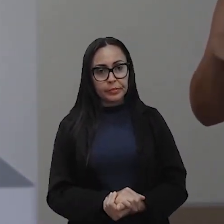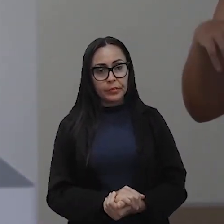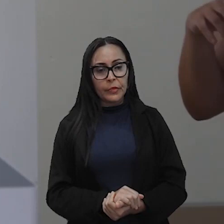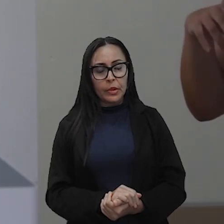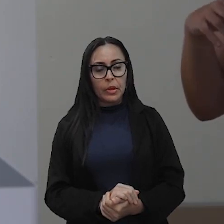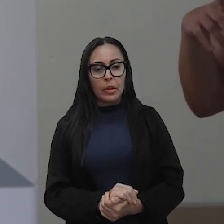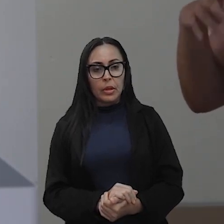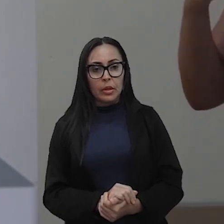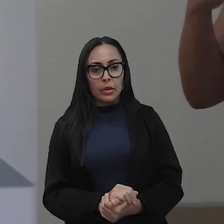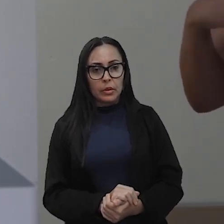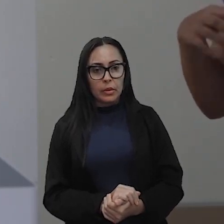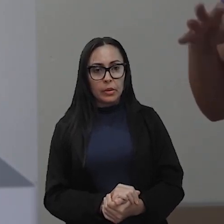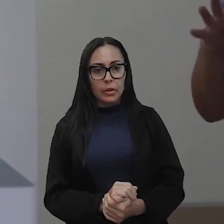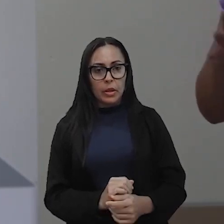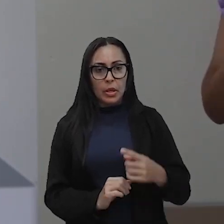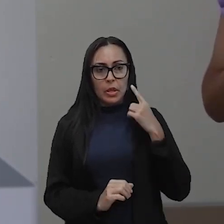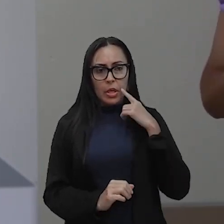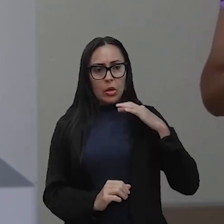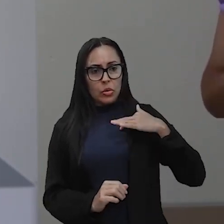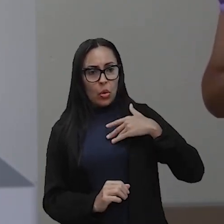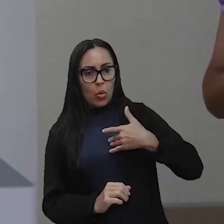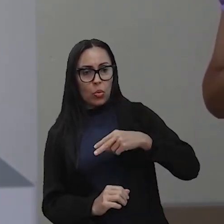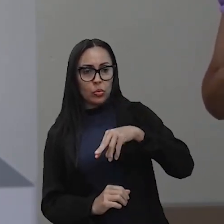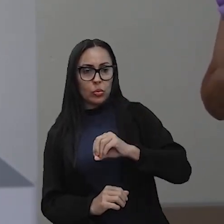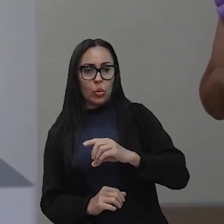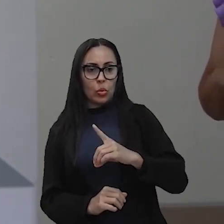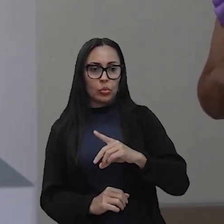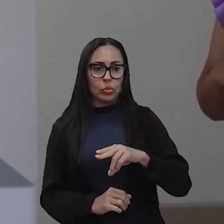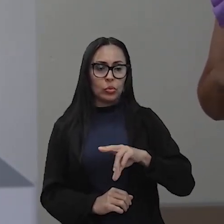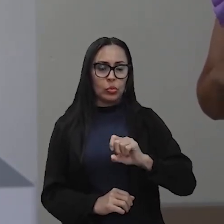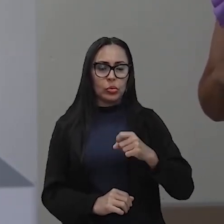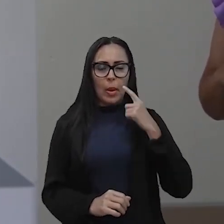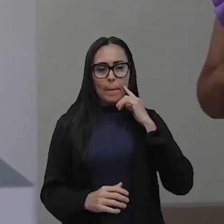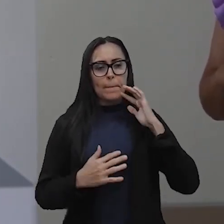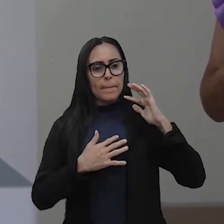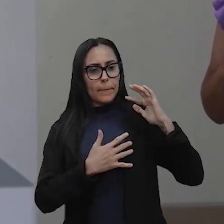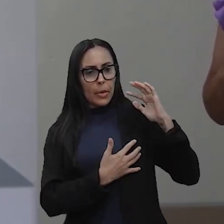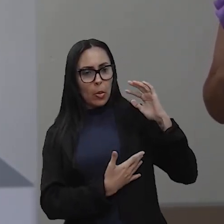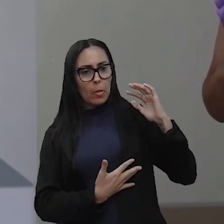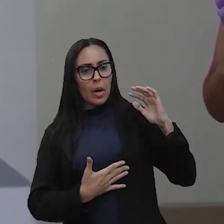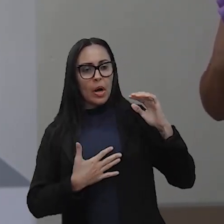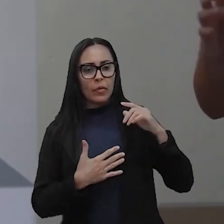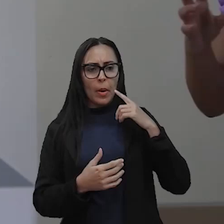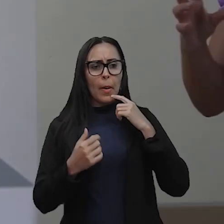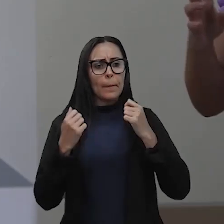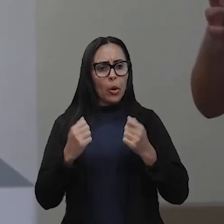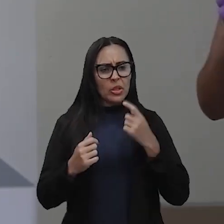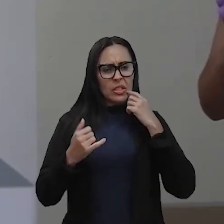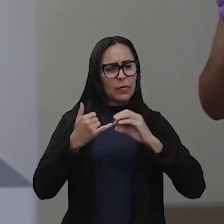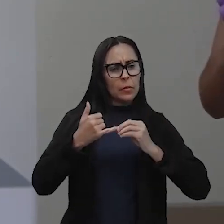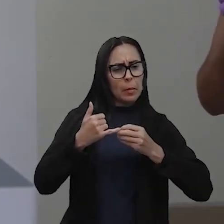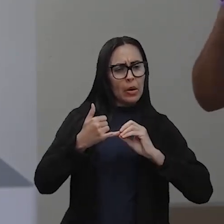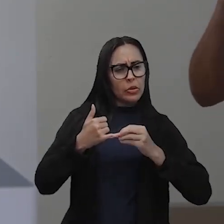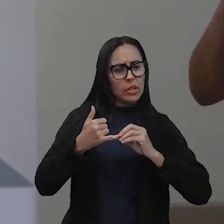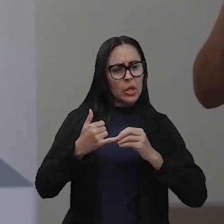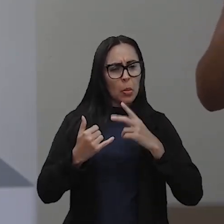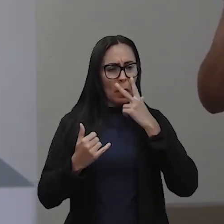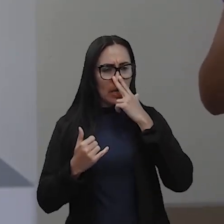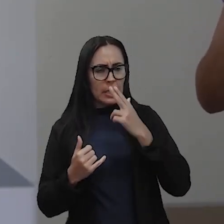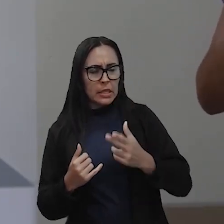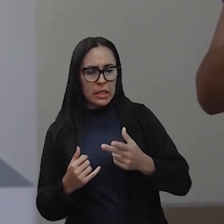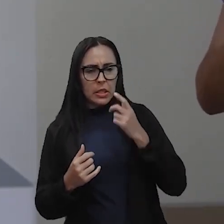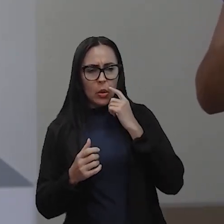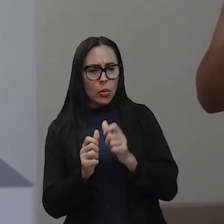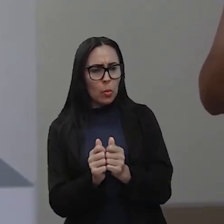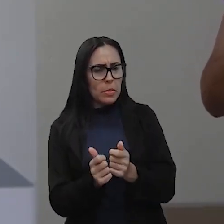são principalmente palpável, sente. Pode ser até um grãozinho de feijão, de milho, tamanho de grão de milho de feijão. Nos